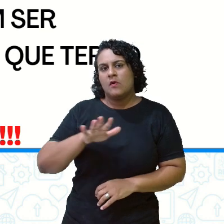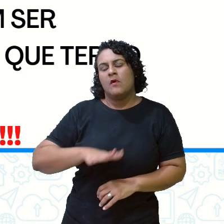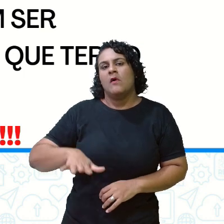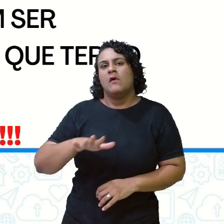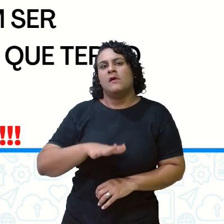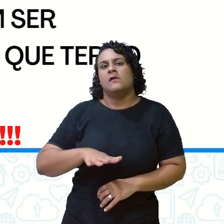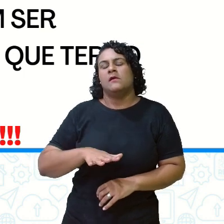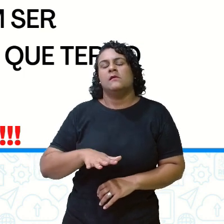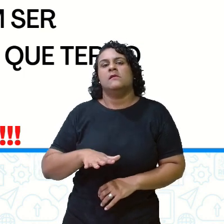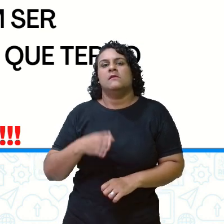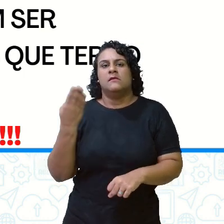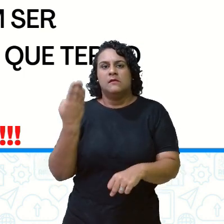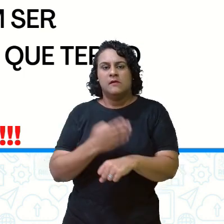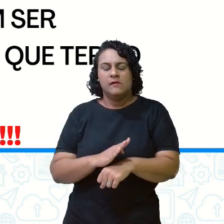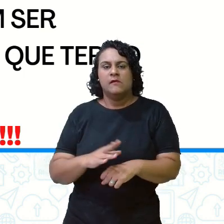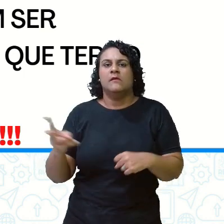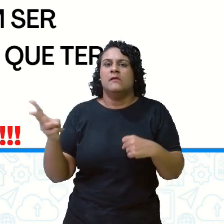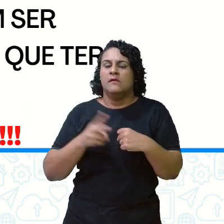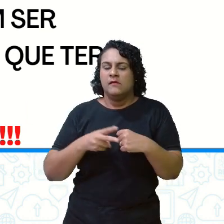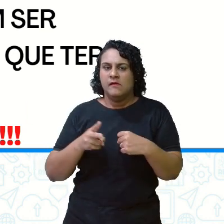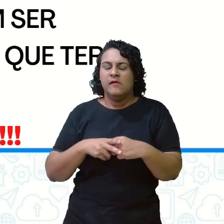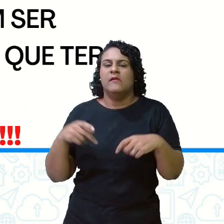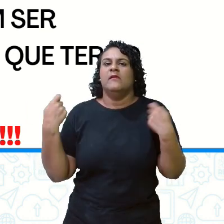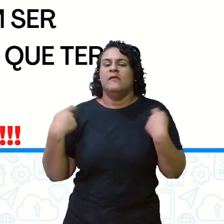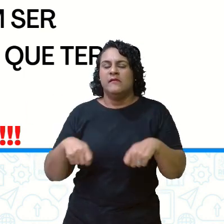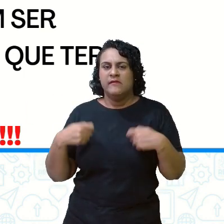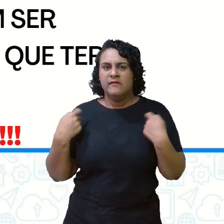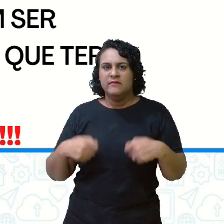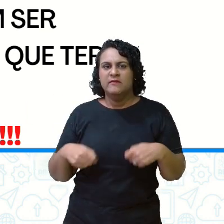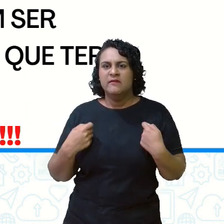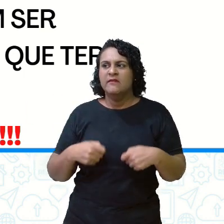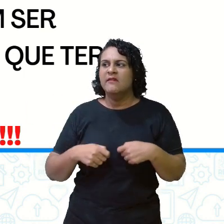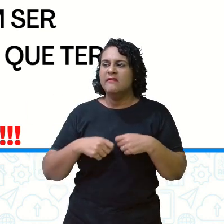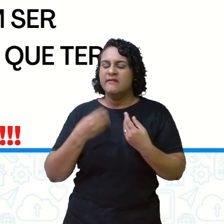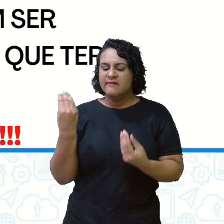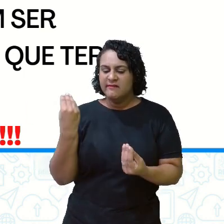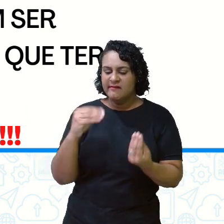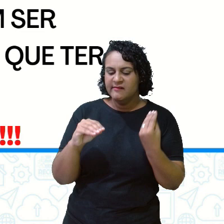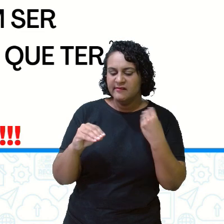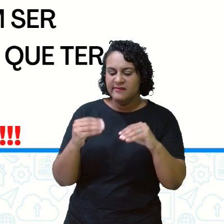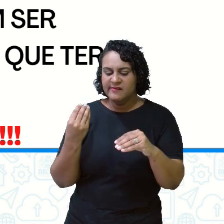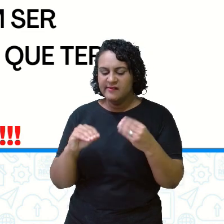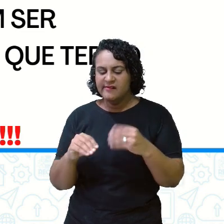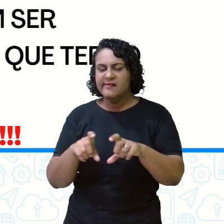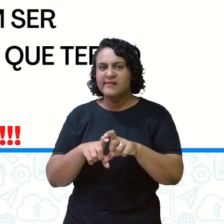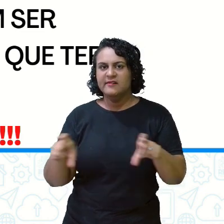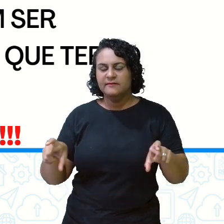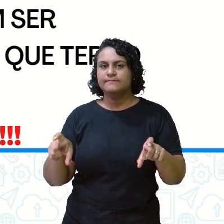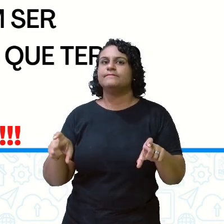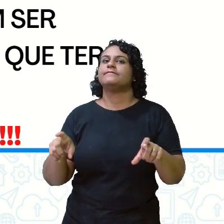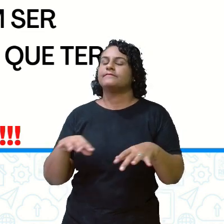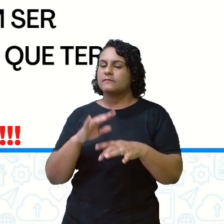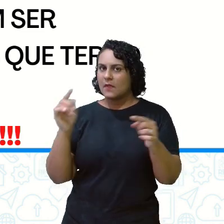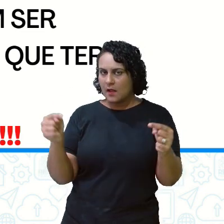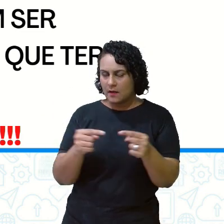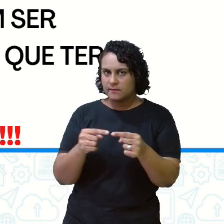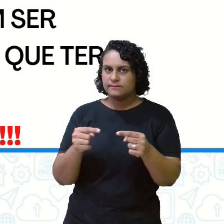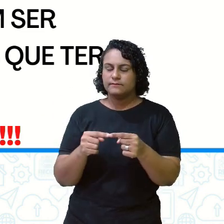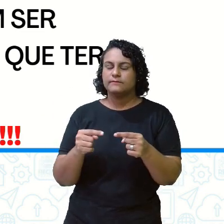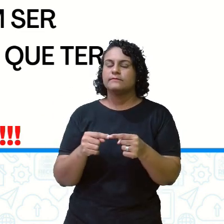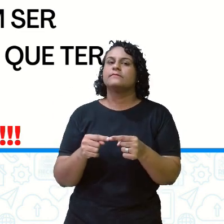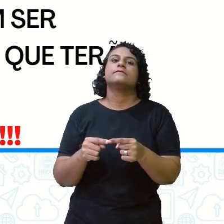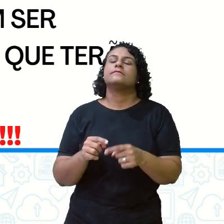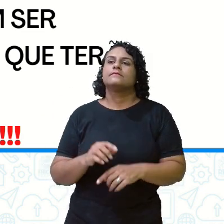o verbo que precisa encaixar naquela frase. De acordo com esses modelos que eu trouxe